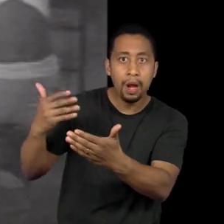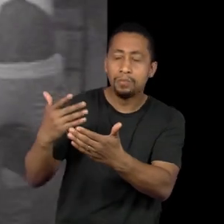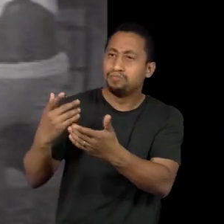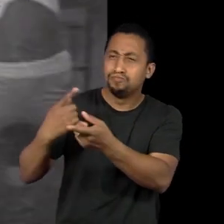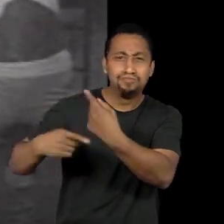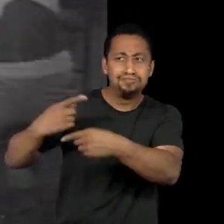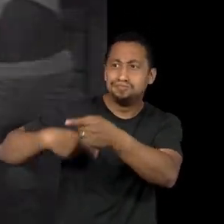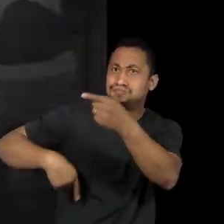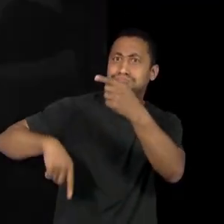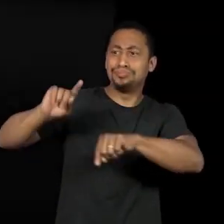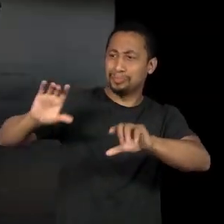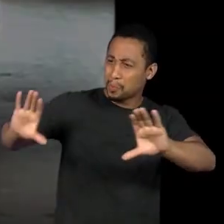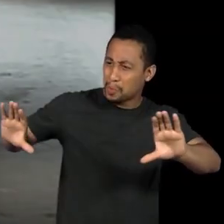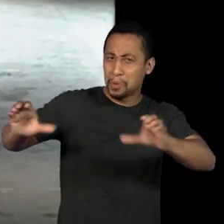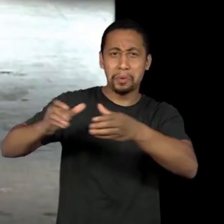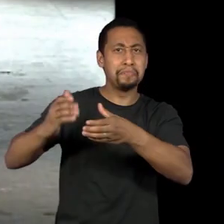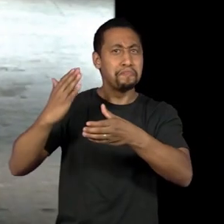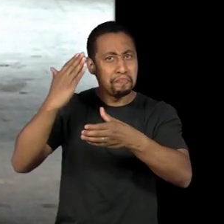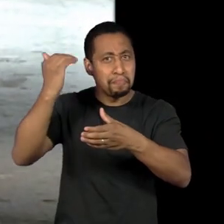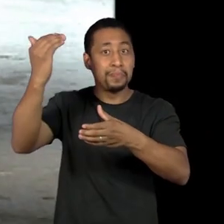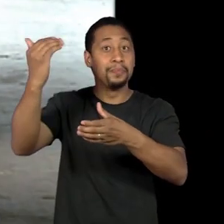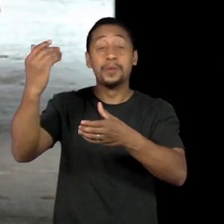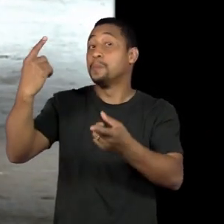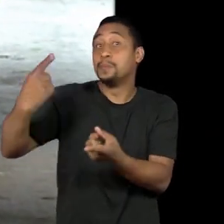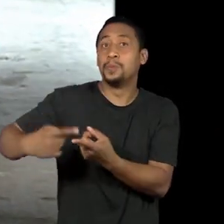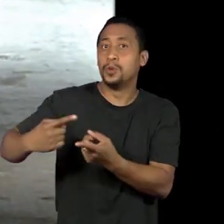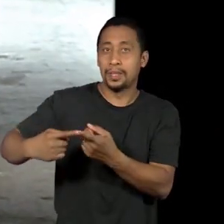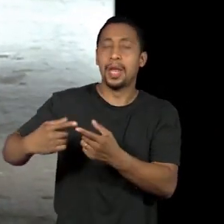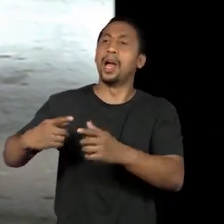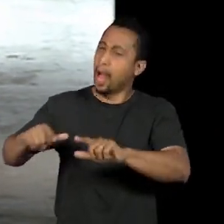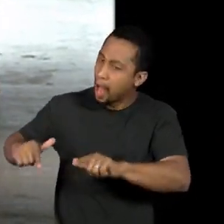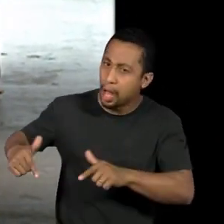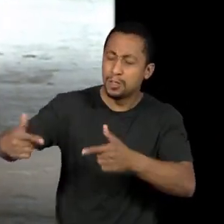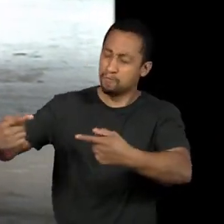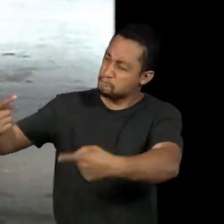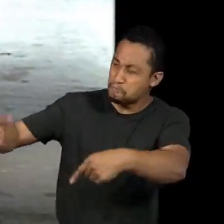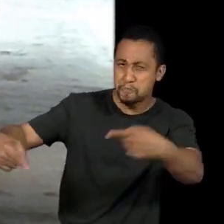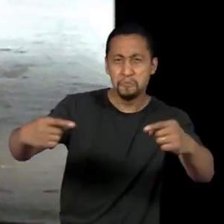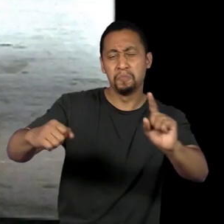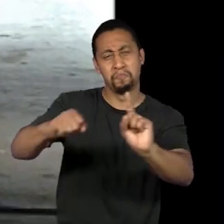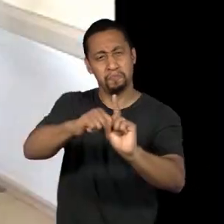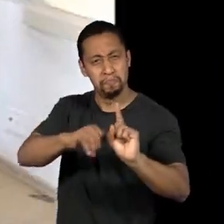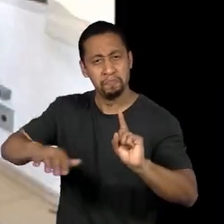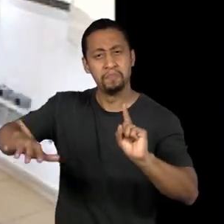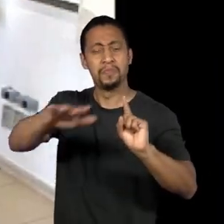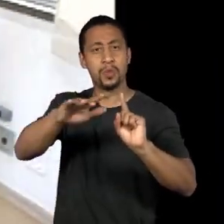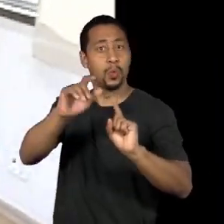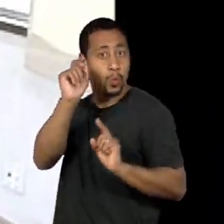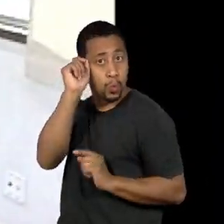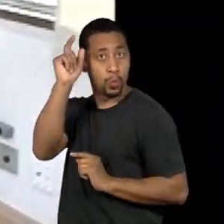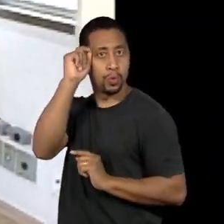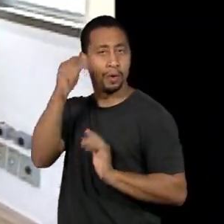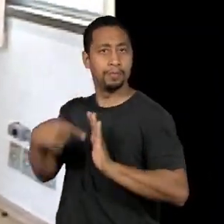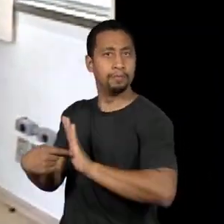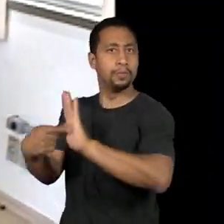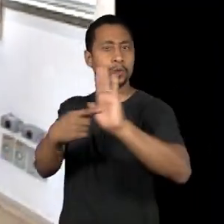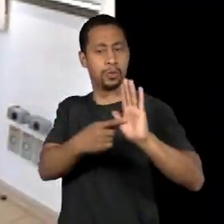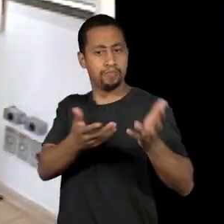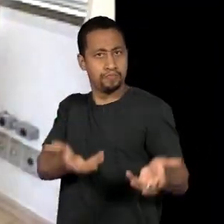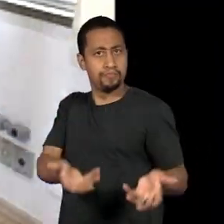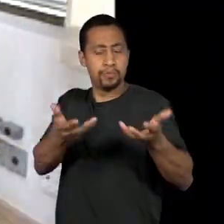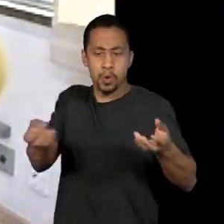sucesso. Marcada pelo engajamento político, social e cultural, inovação artística